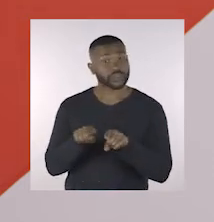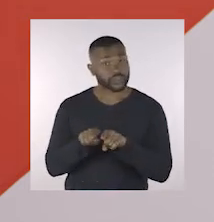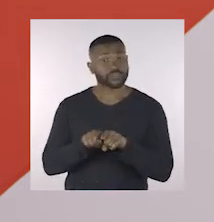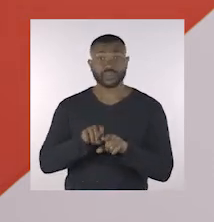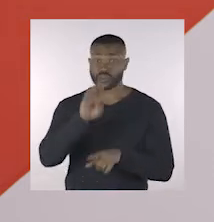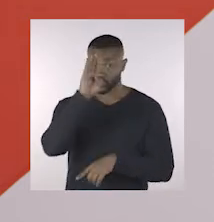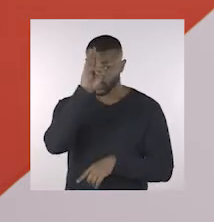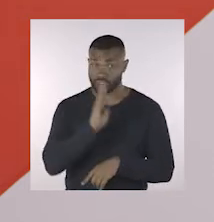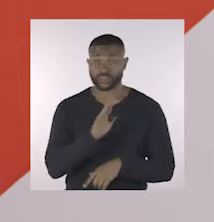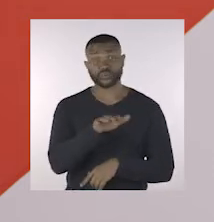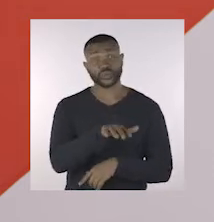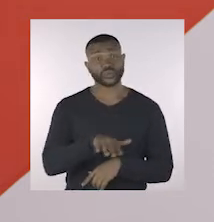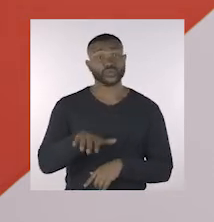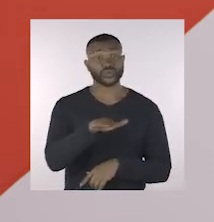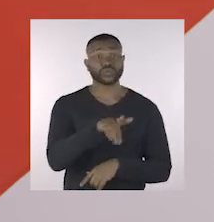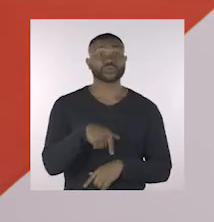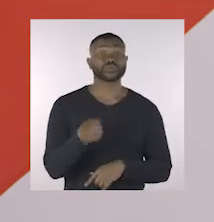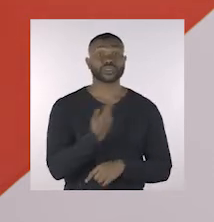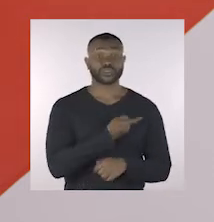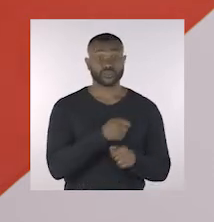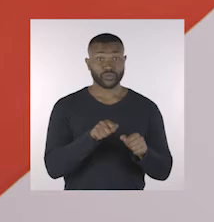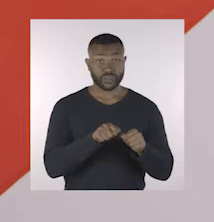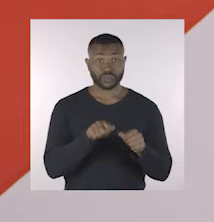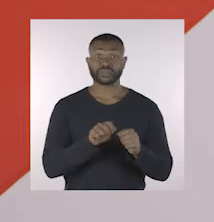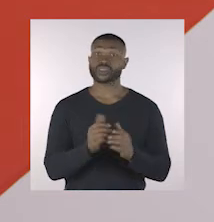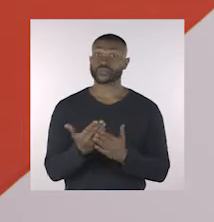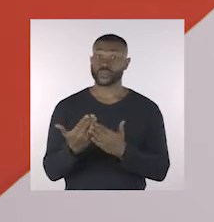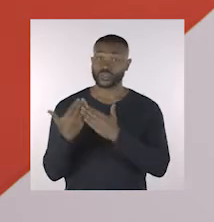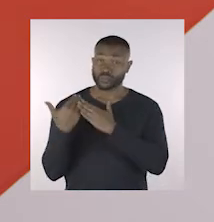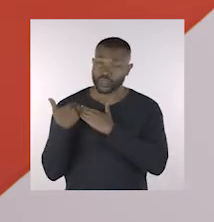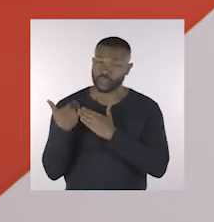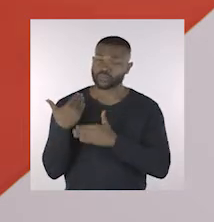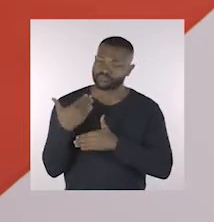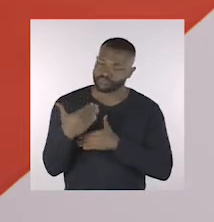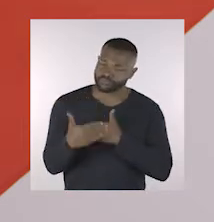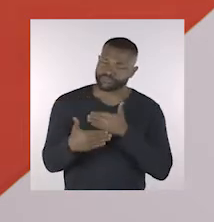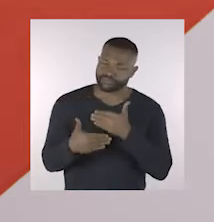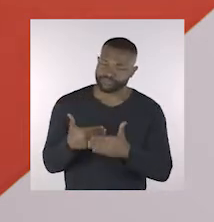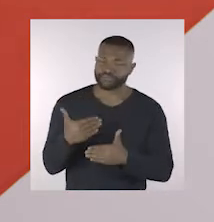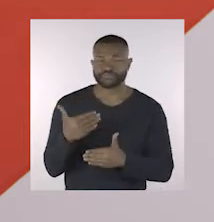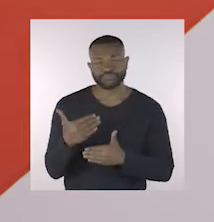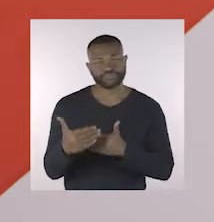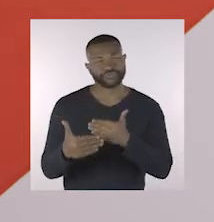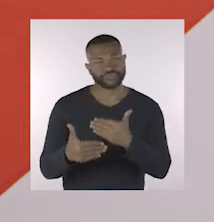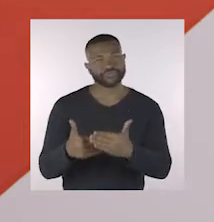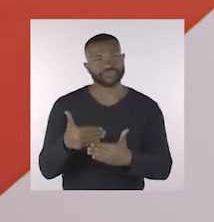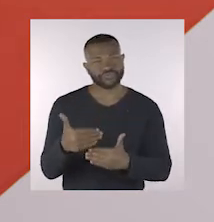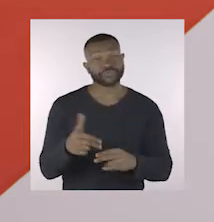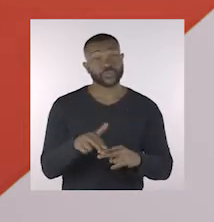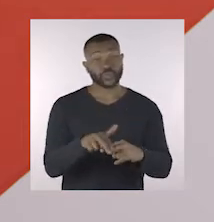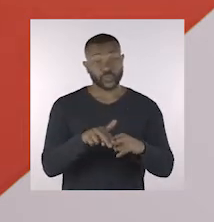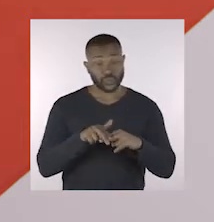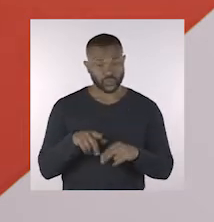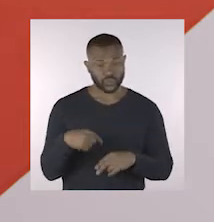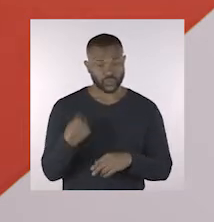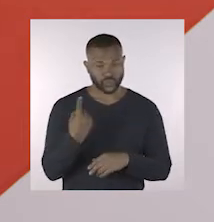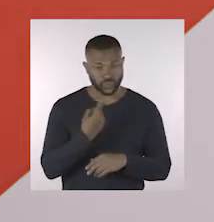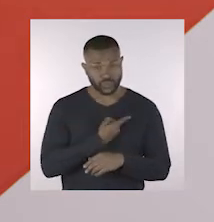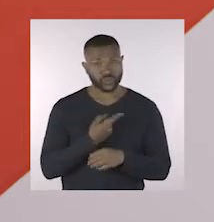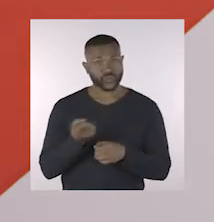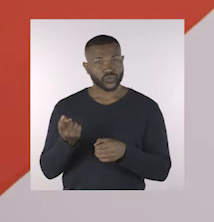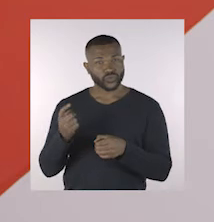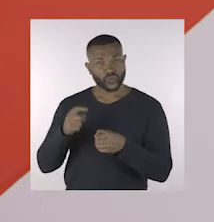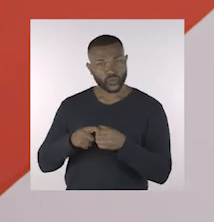transporte tem que ser público gratuito e Universal agora nós temos que fazer um responsabilidade devagarinho é um por isso que